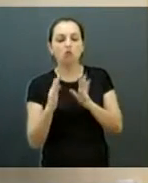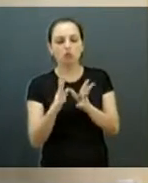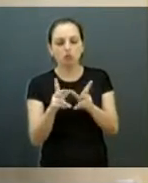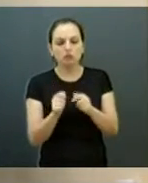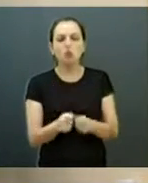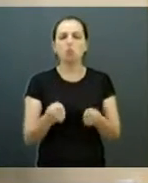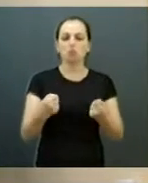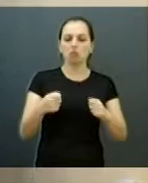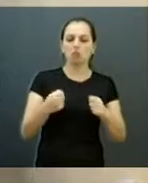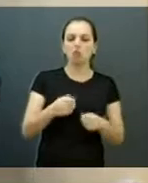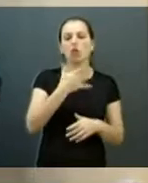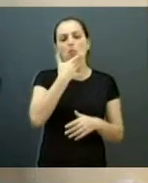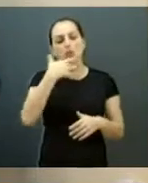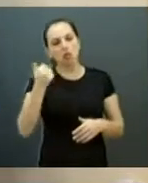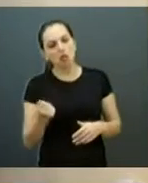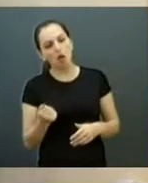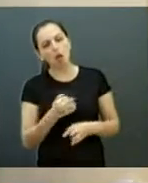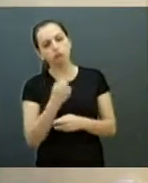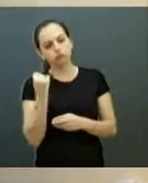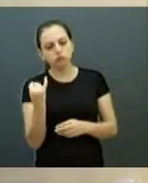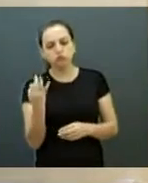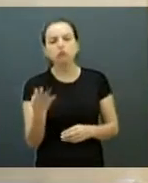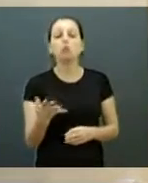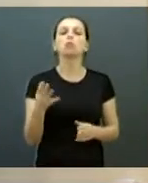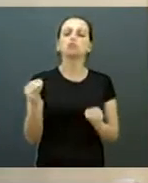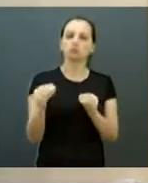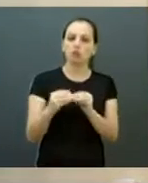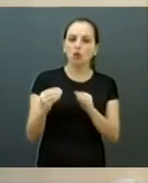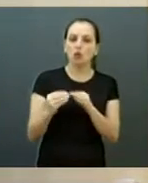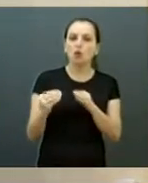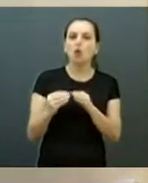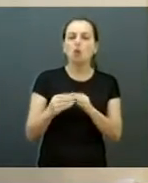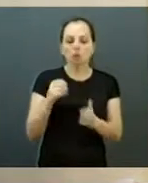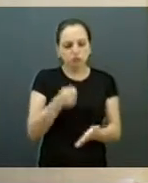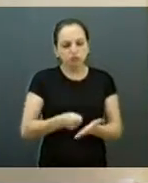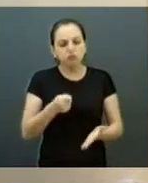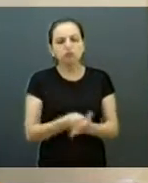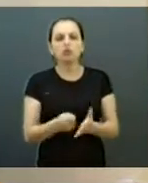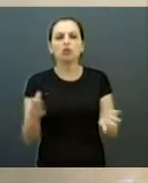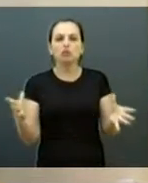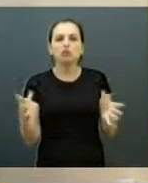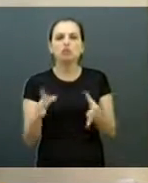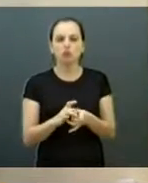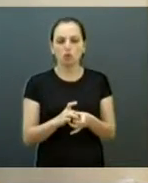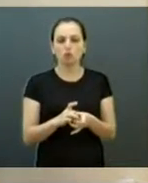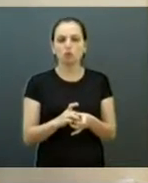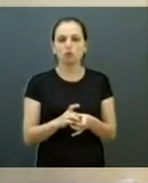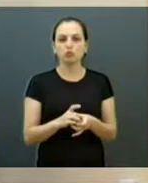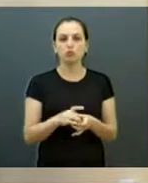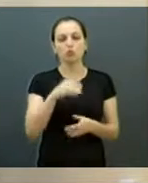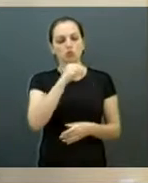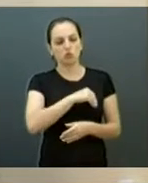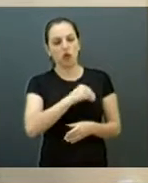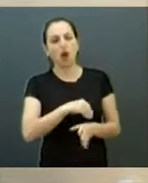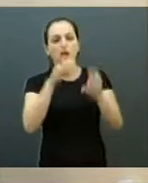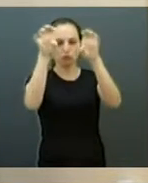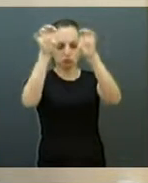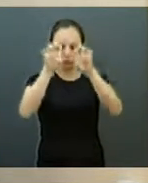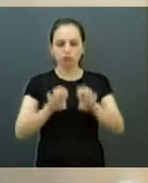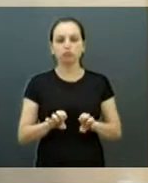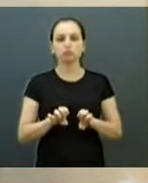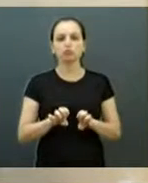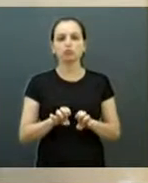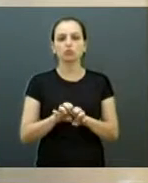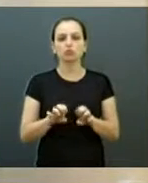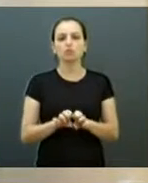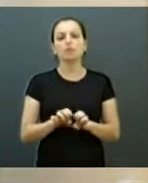que tem que ser isso e aquilo tudo concorda vamos lutar junto à estrutura salário mas se